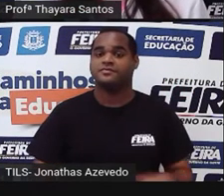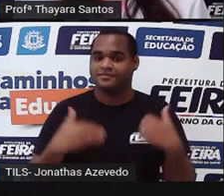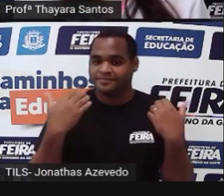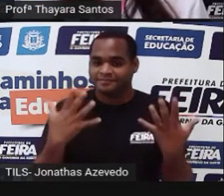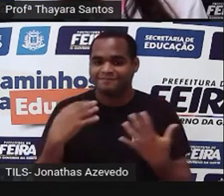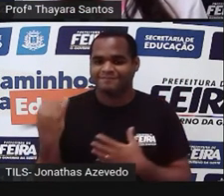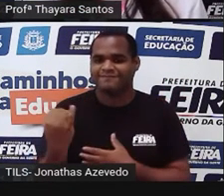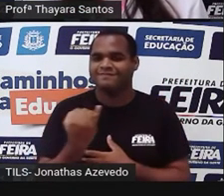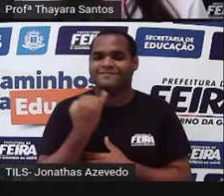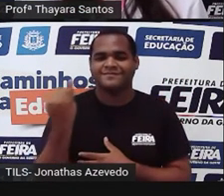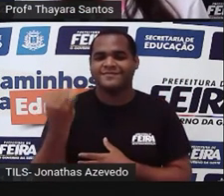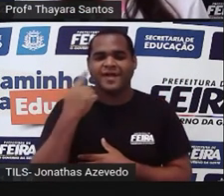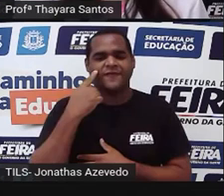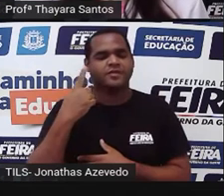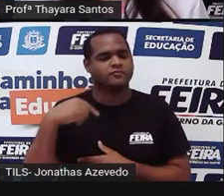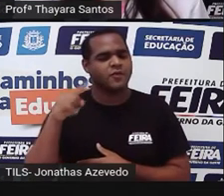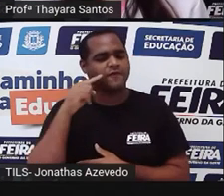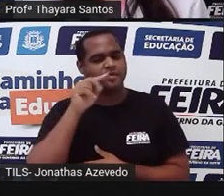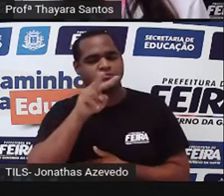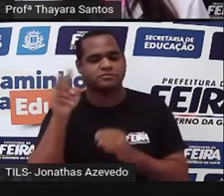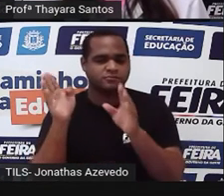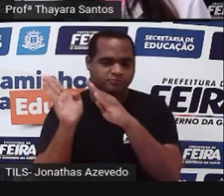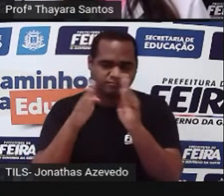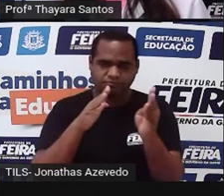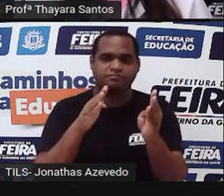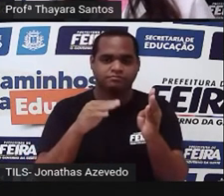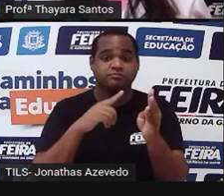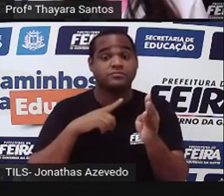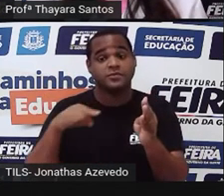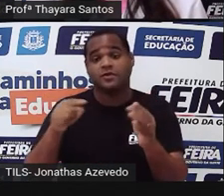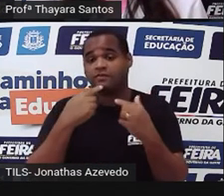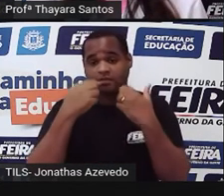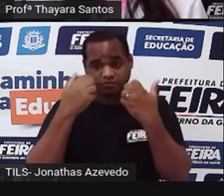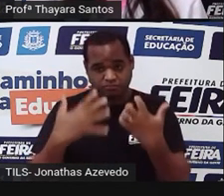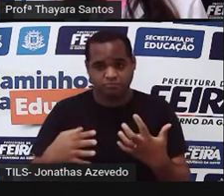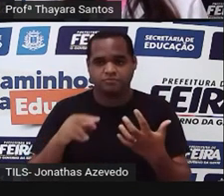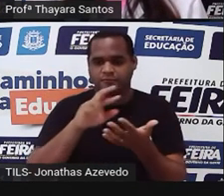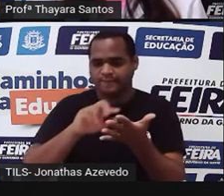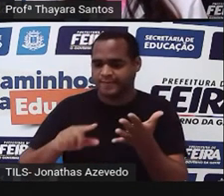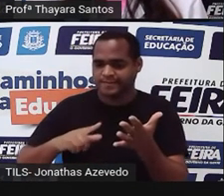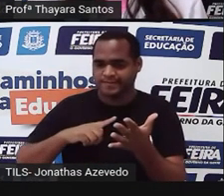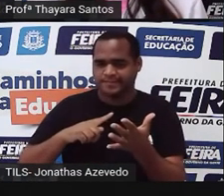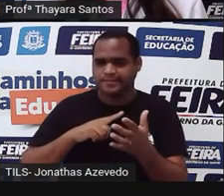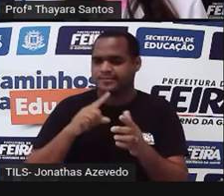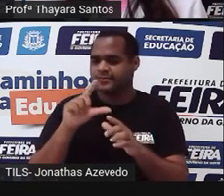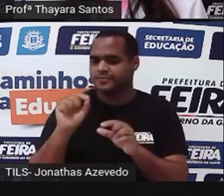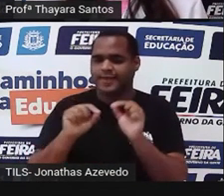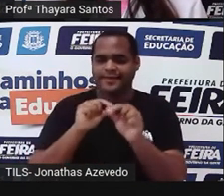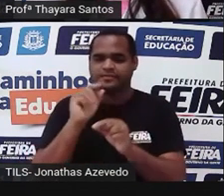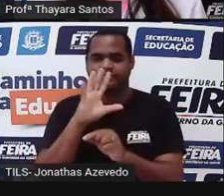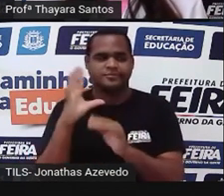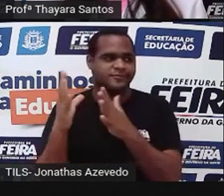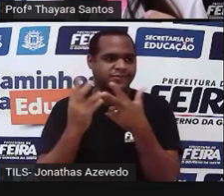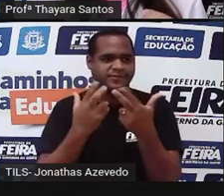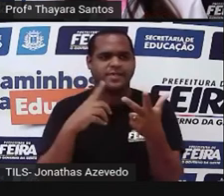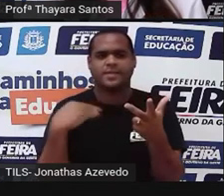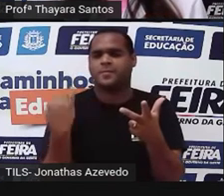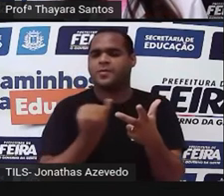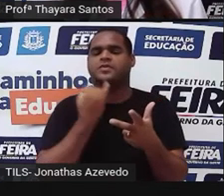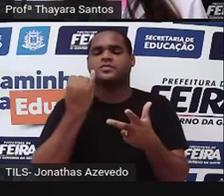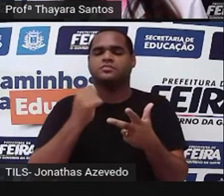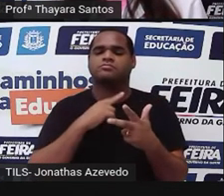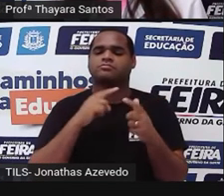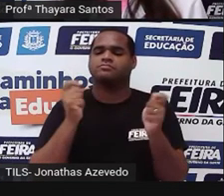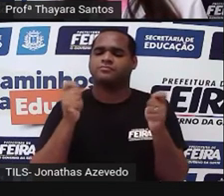Então, gente, a gente viu coisas importantes aí nesse vídeo. A gente falou desses serviços ecossistêmicos, mas tem uma coisa interessante. A gente